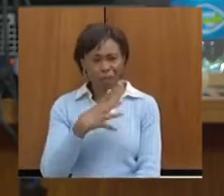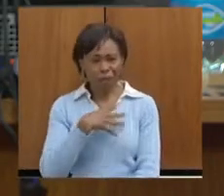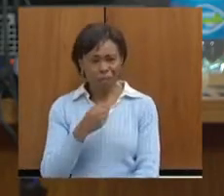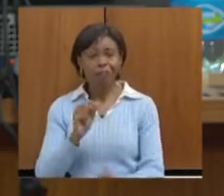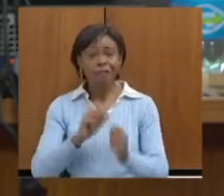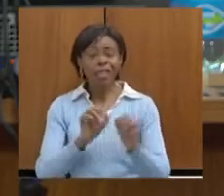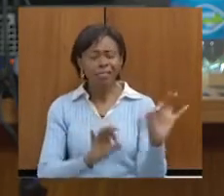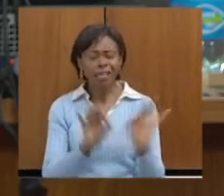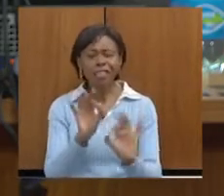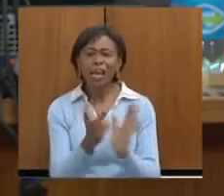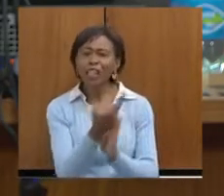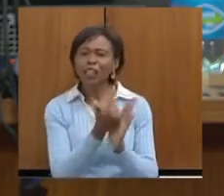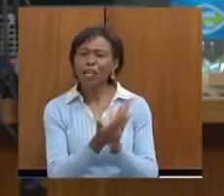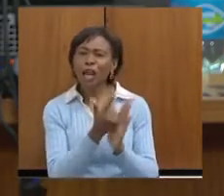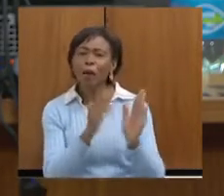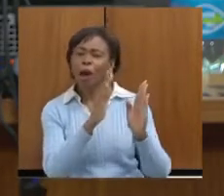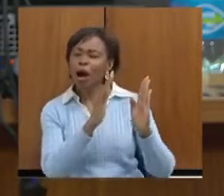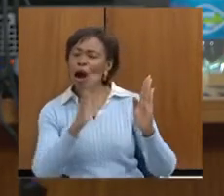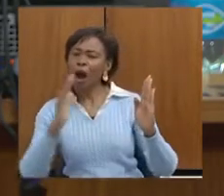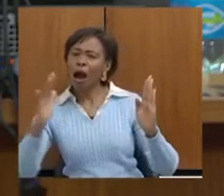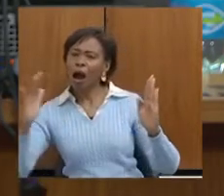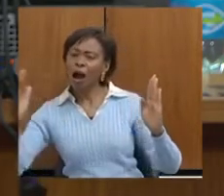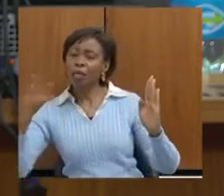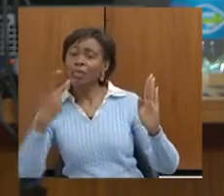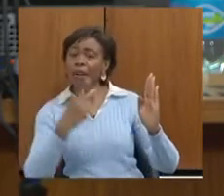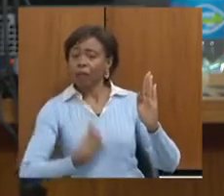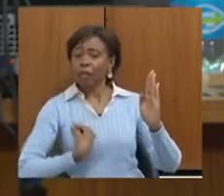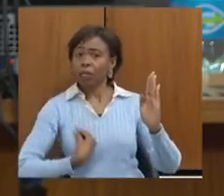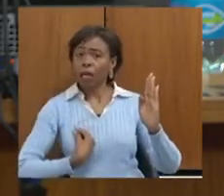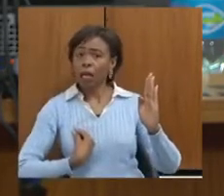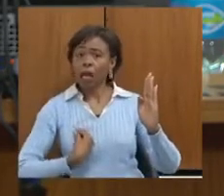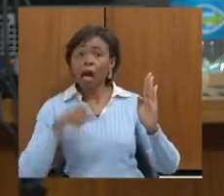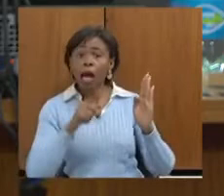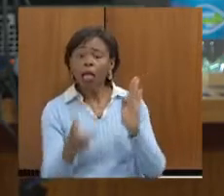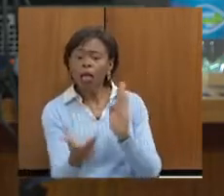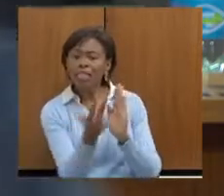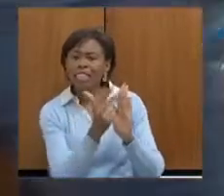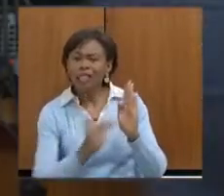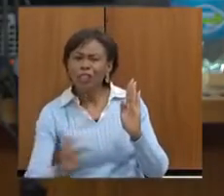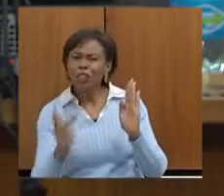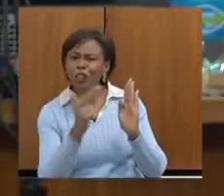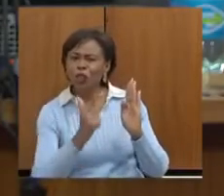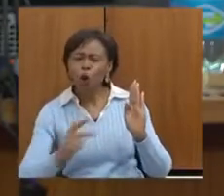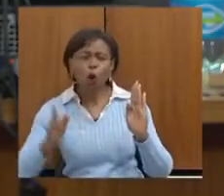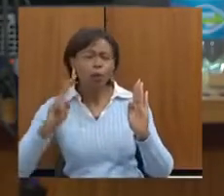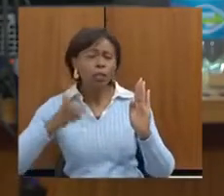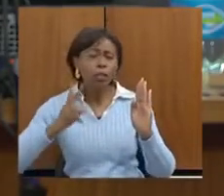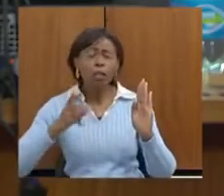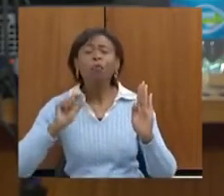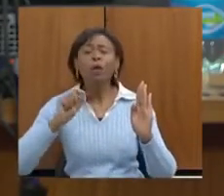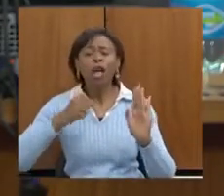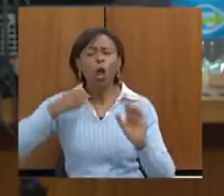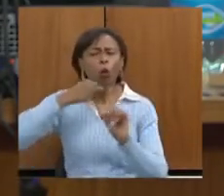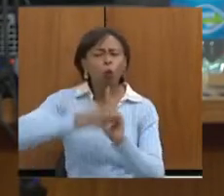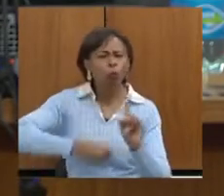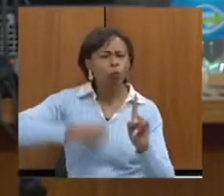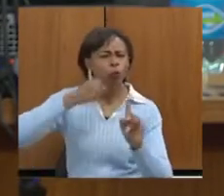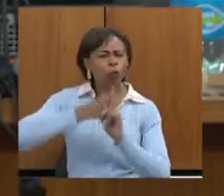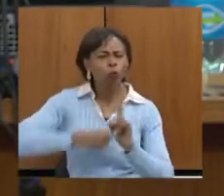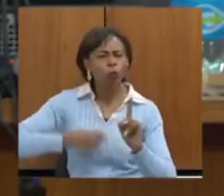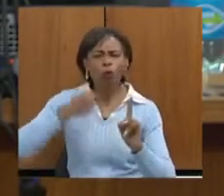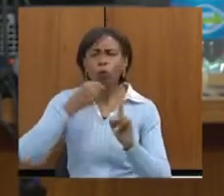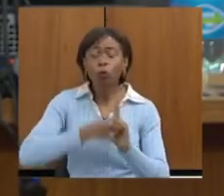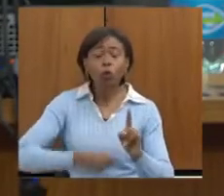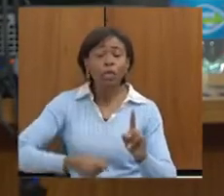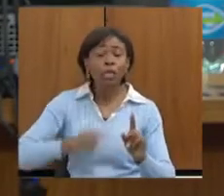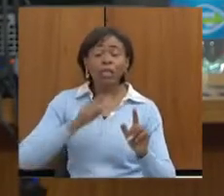linha do tempo da Sofia só tem luta desde 2015 todas as fotos que eu tirava para poder